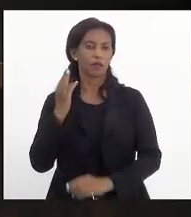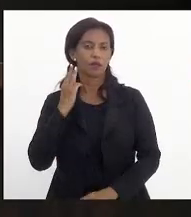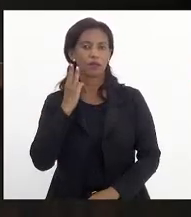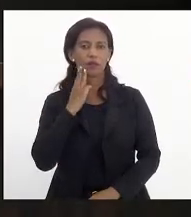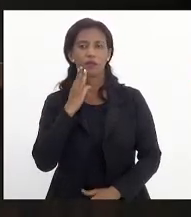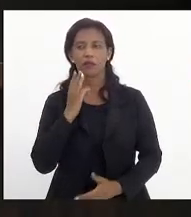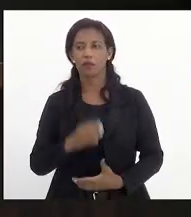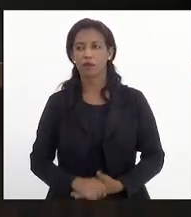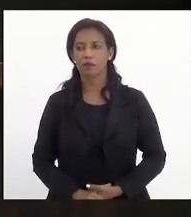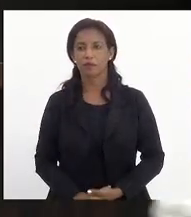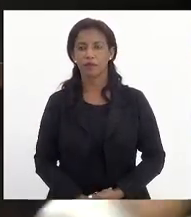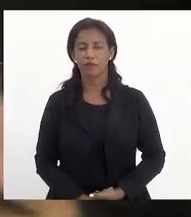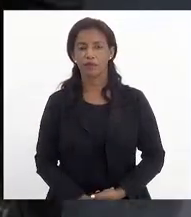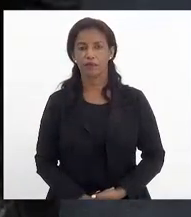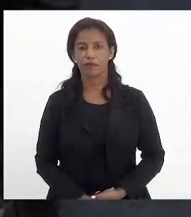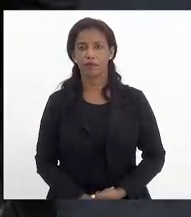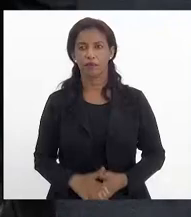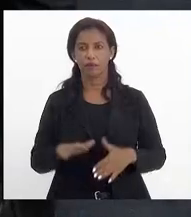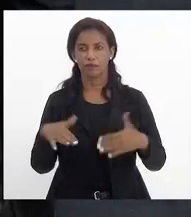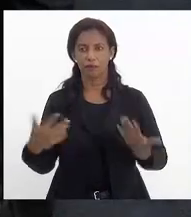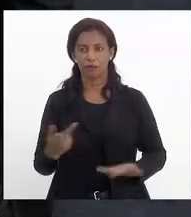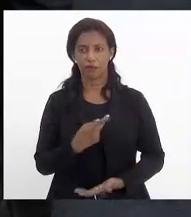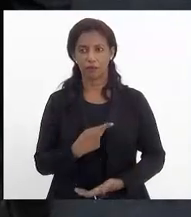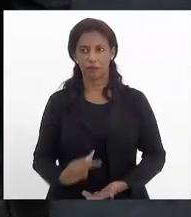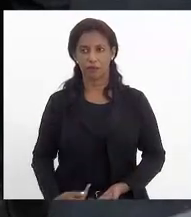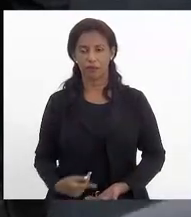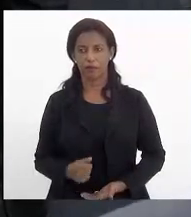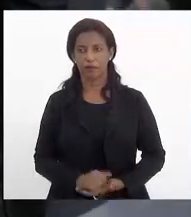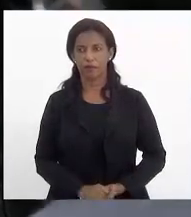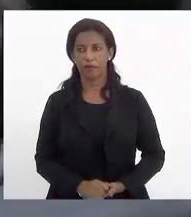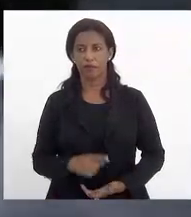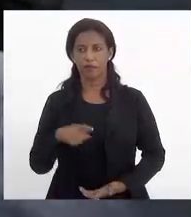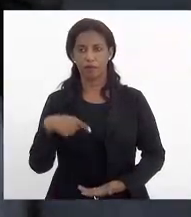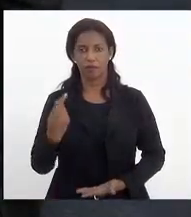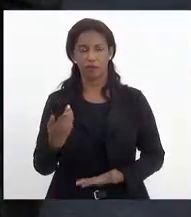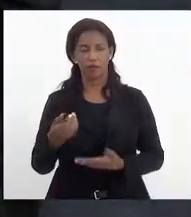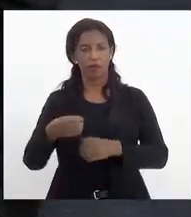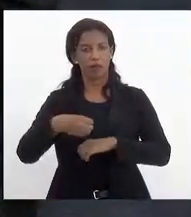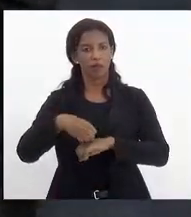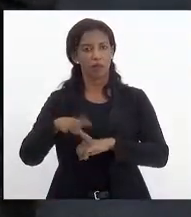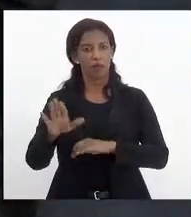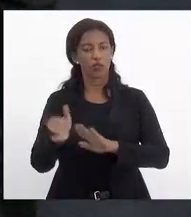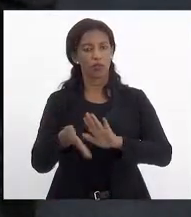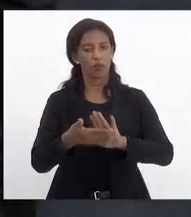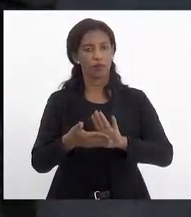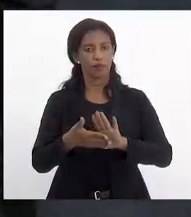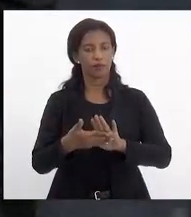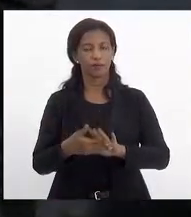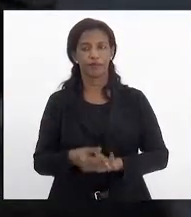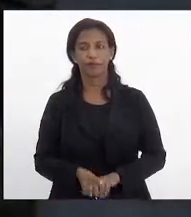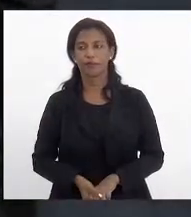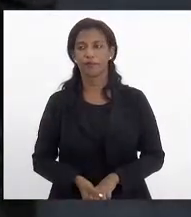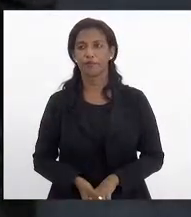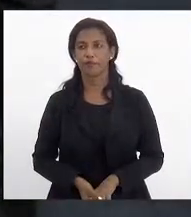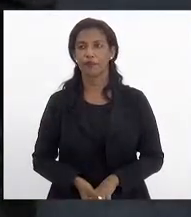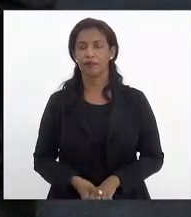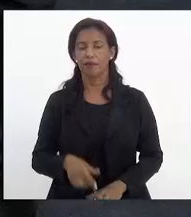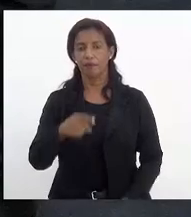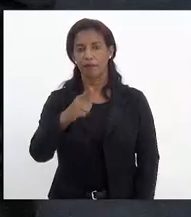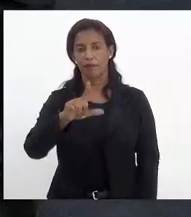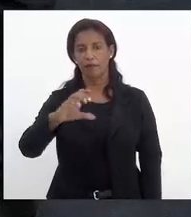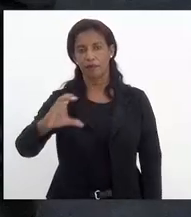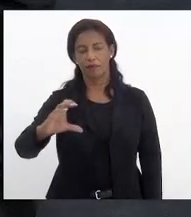Carneiro. Senhor presidente, estamos emitindo parecer ao PLC